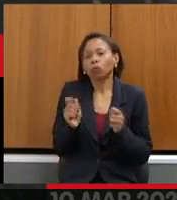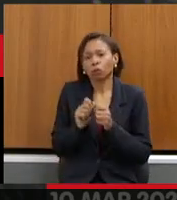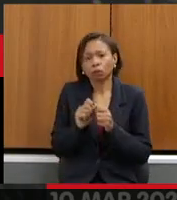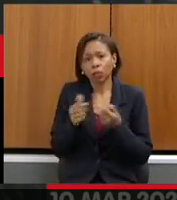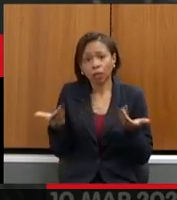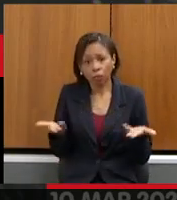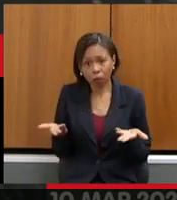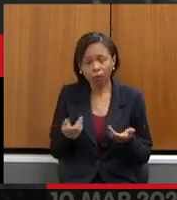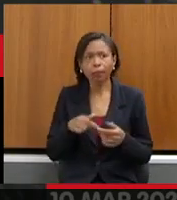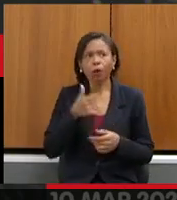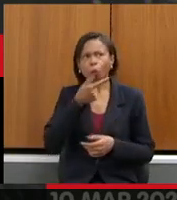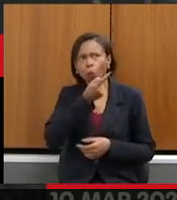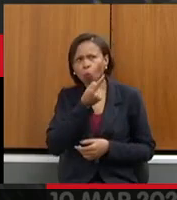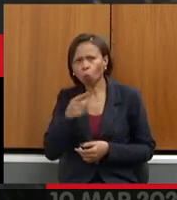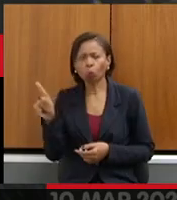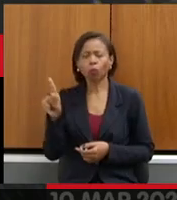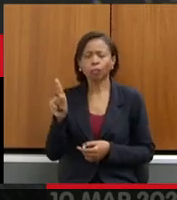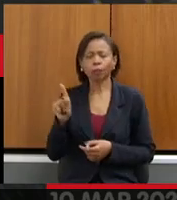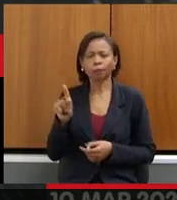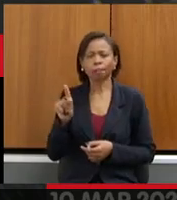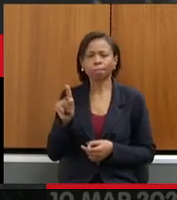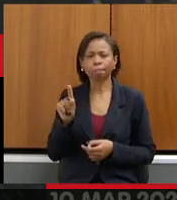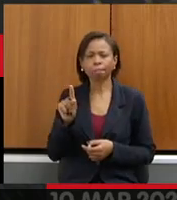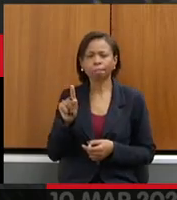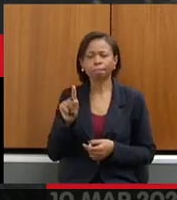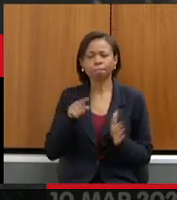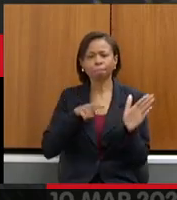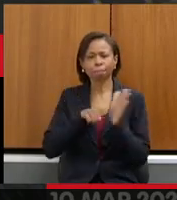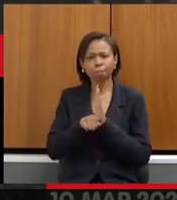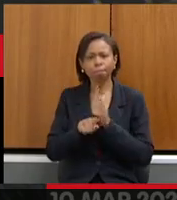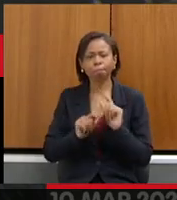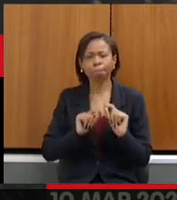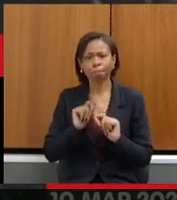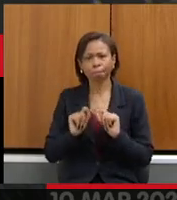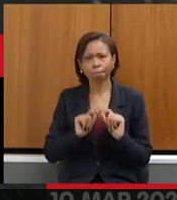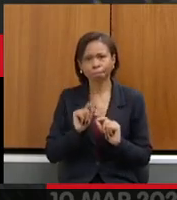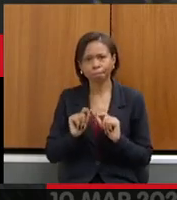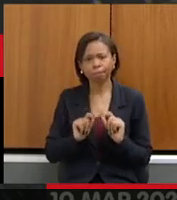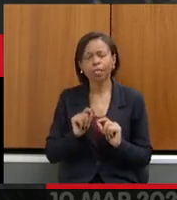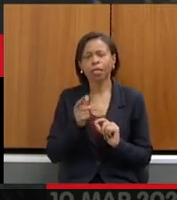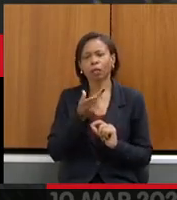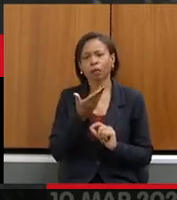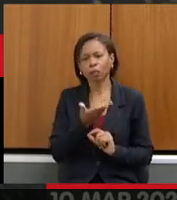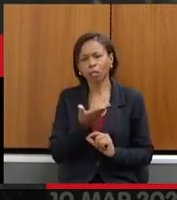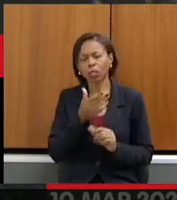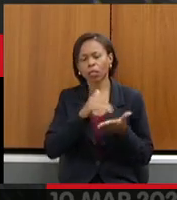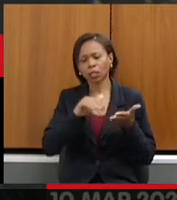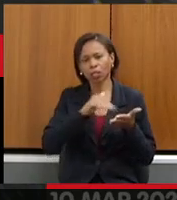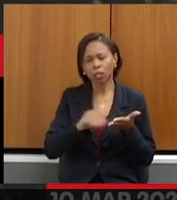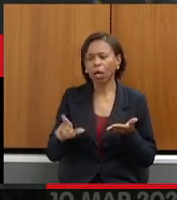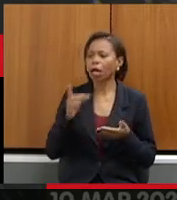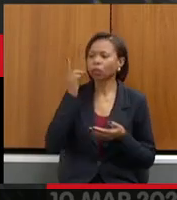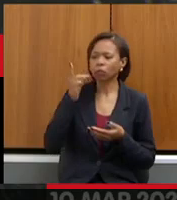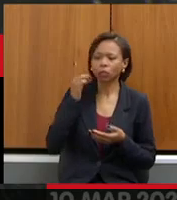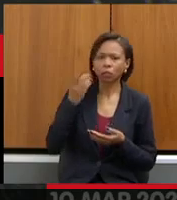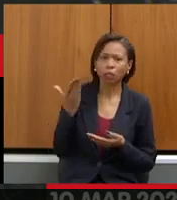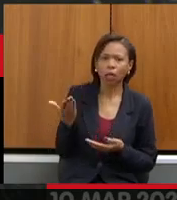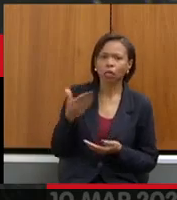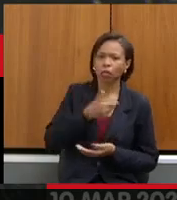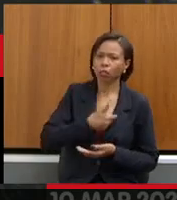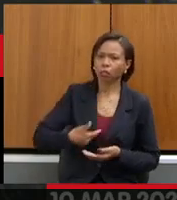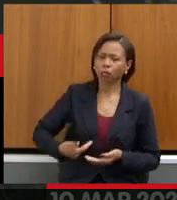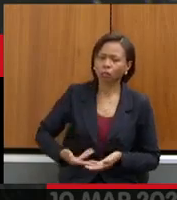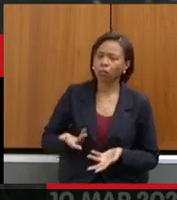essa questão e a minha última observação para fechar Os questionamentos secretário Presidente e todos os demais colegas